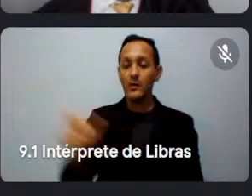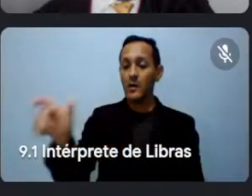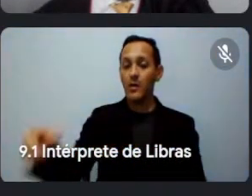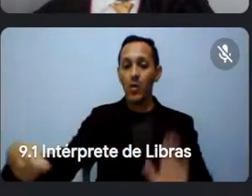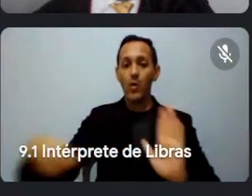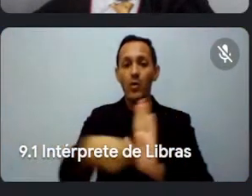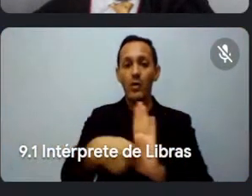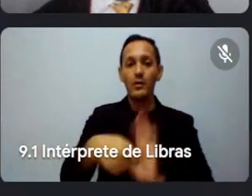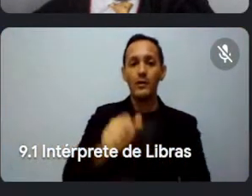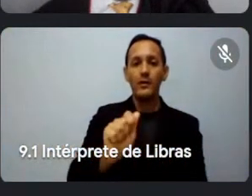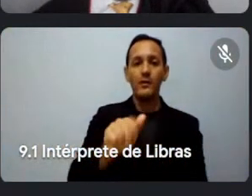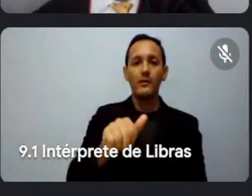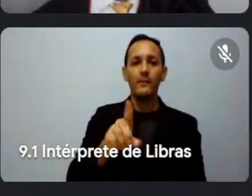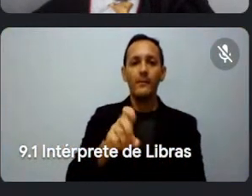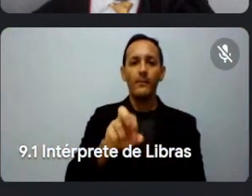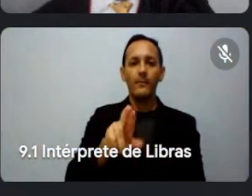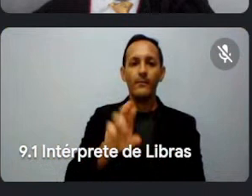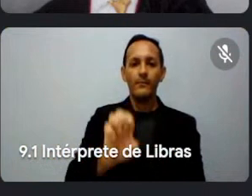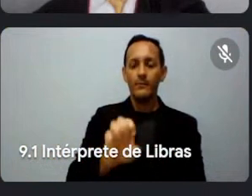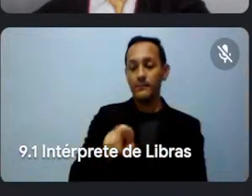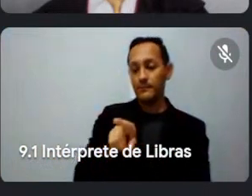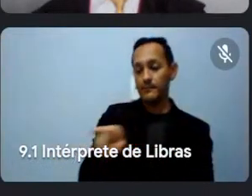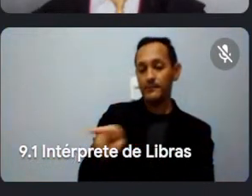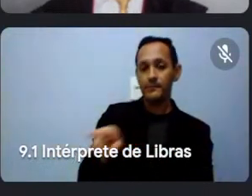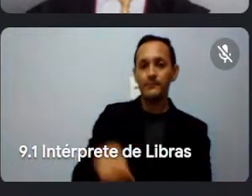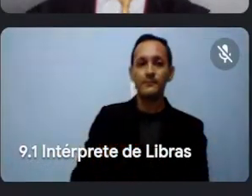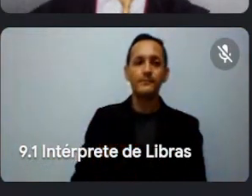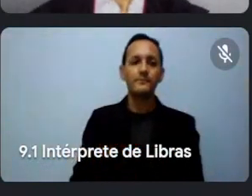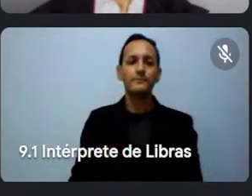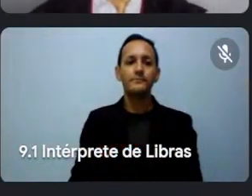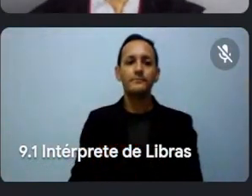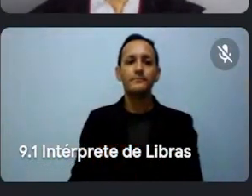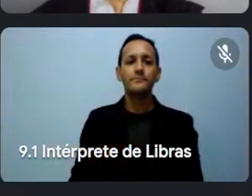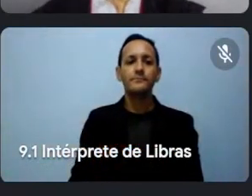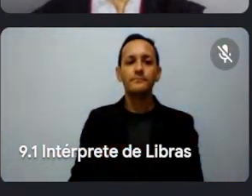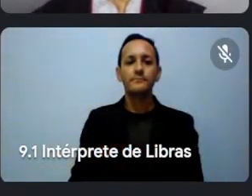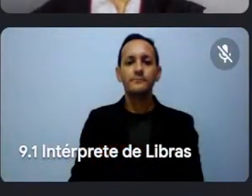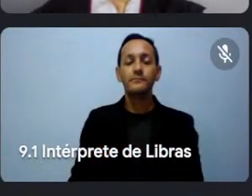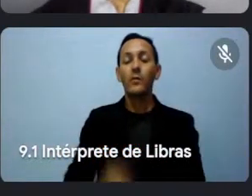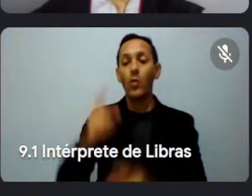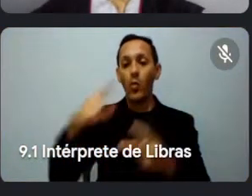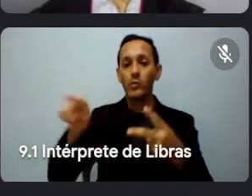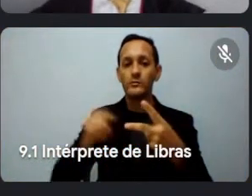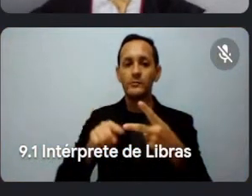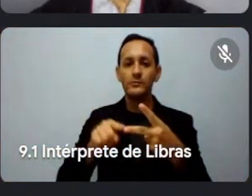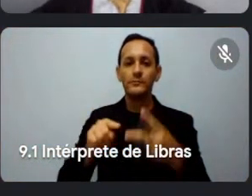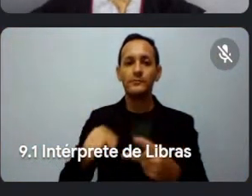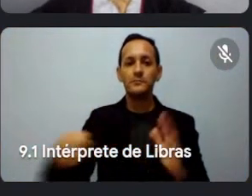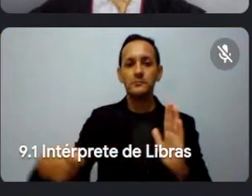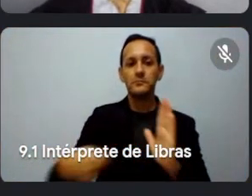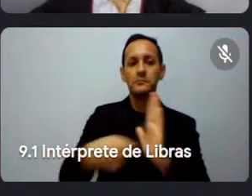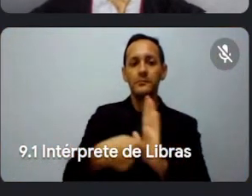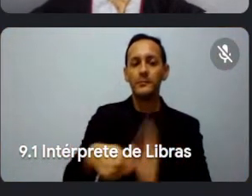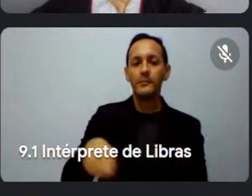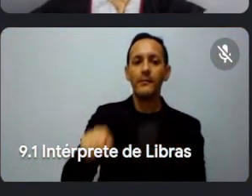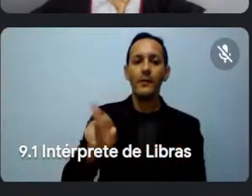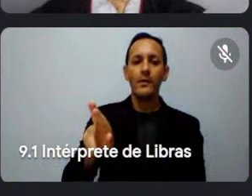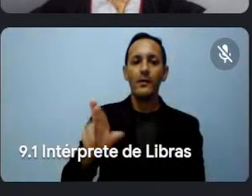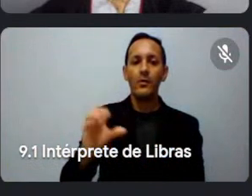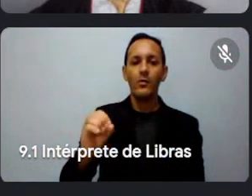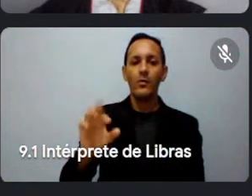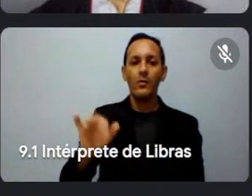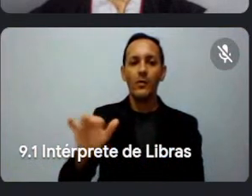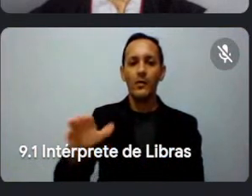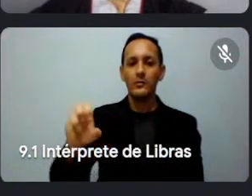Santos o Marcos Pereira Batista recorrente a palavra Itaú o